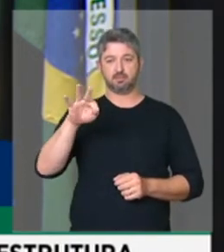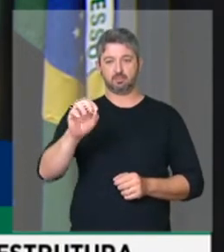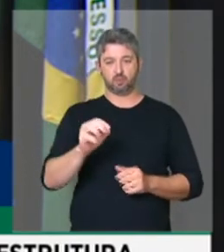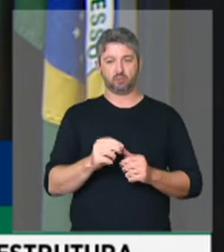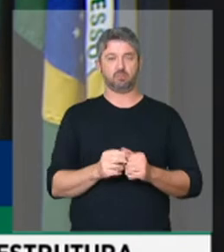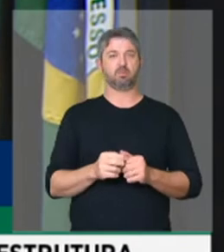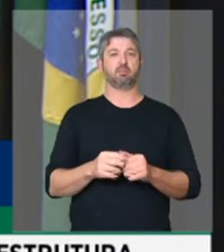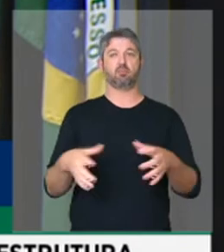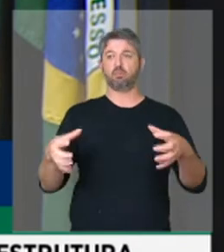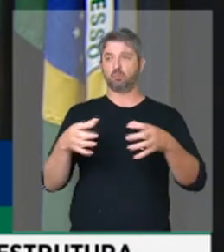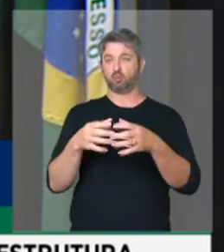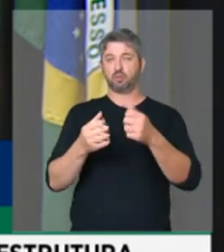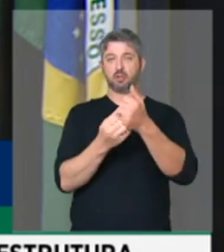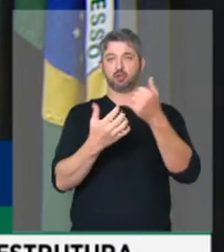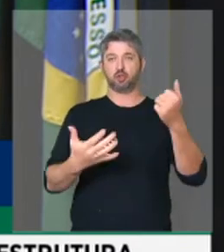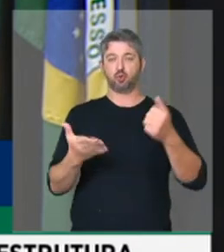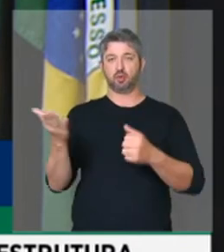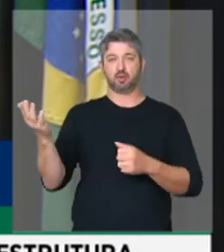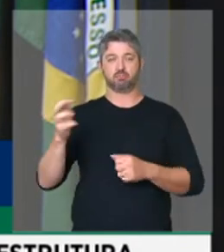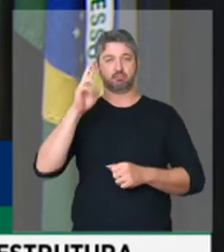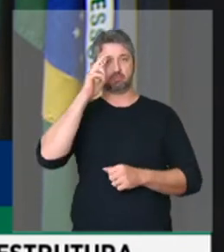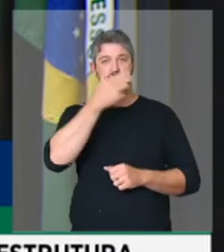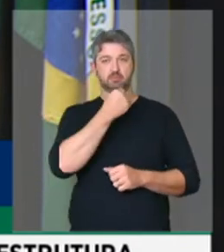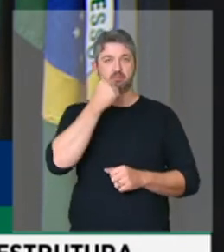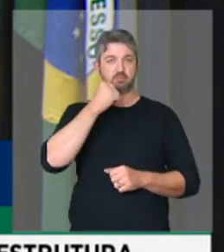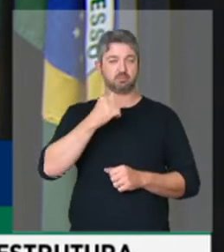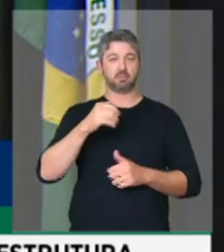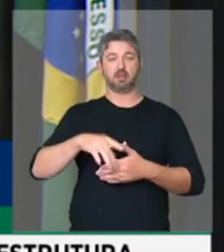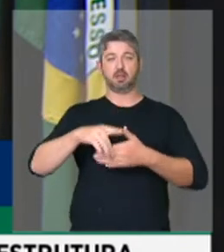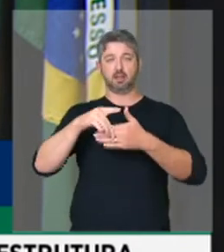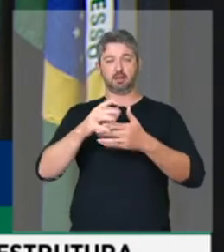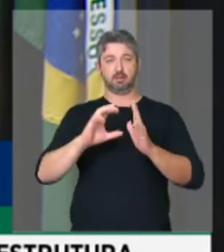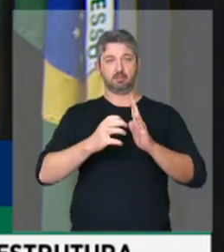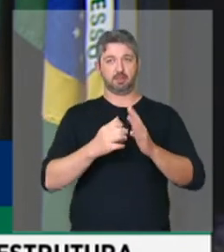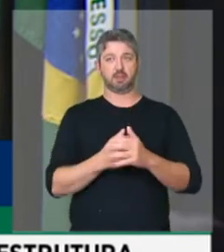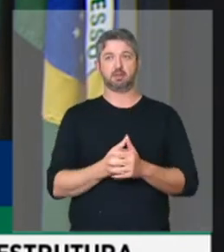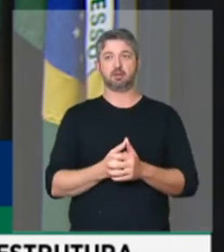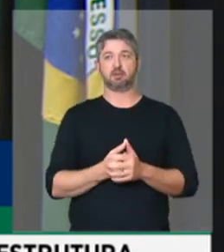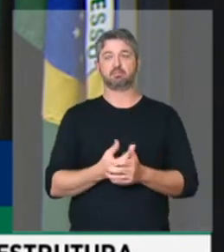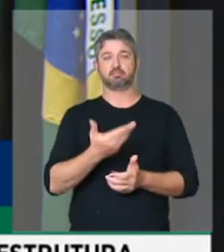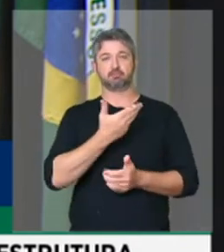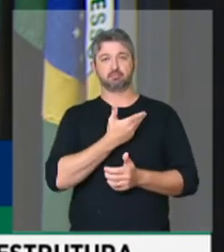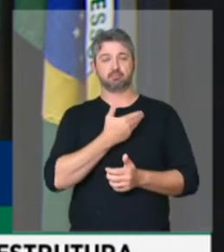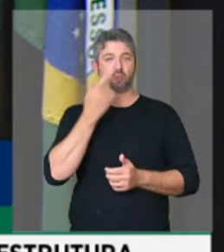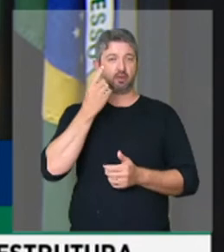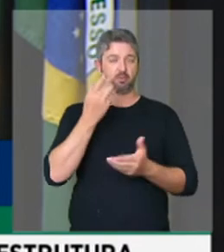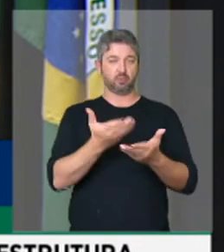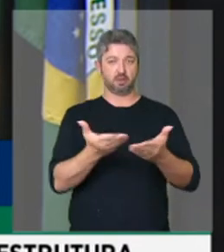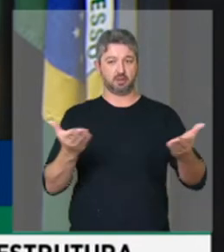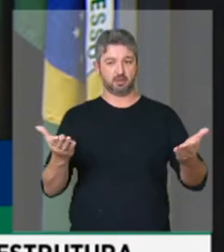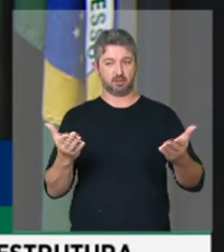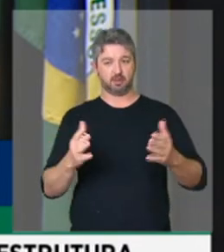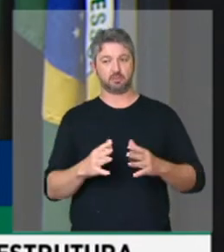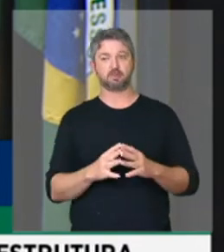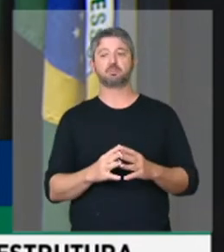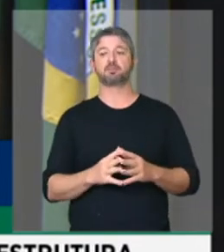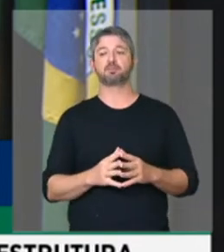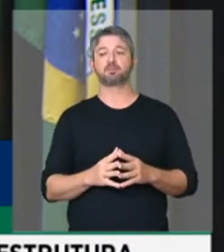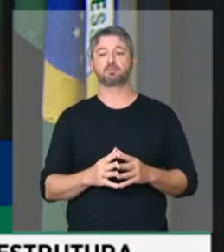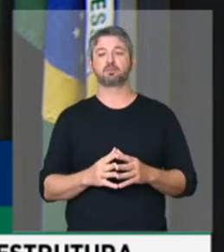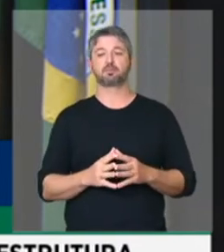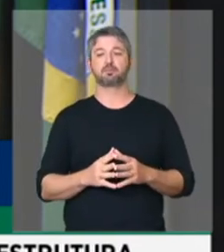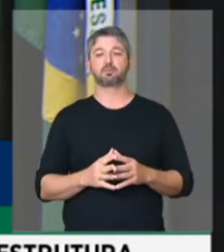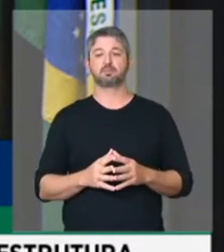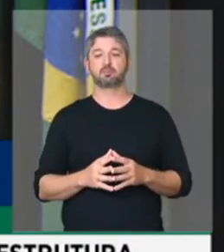da mesa, senhoras e senhores líderes partidários, caros colegas, deputadas e